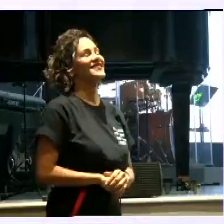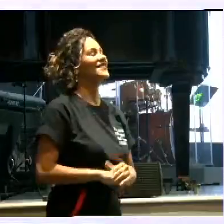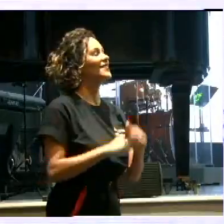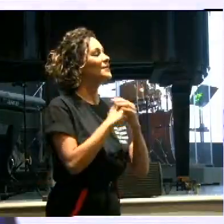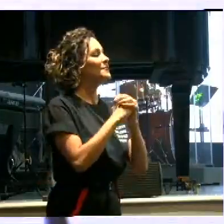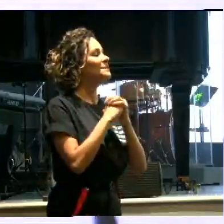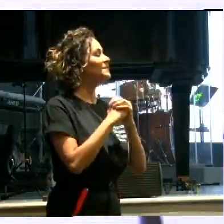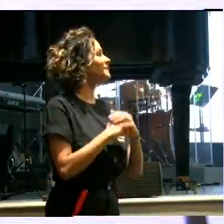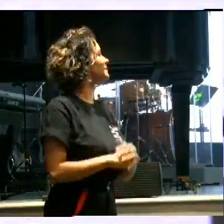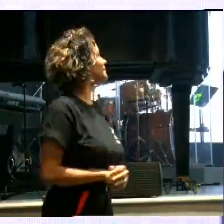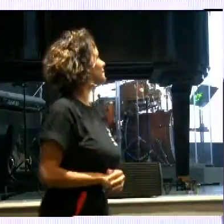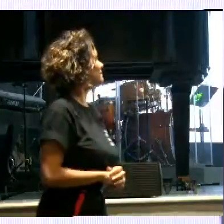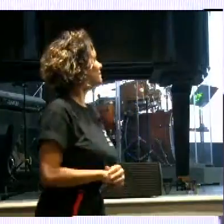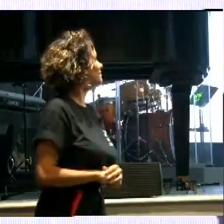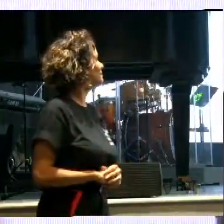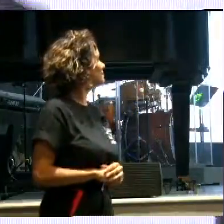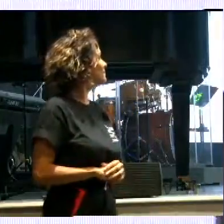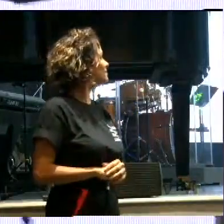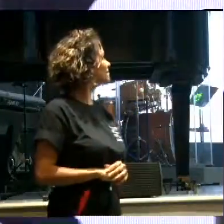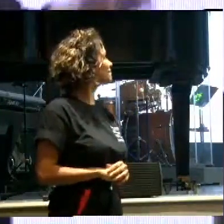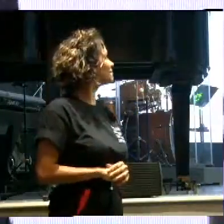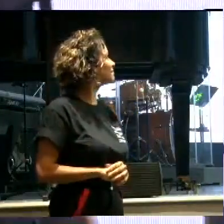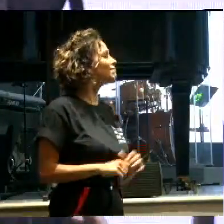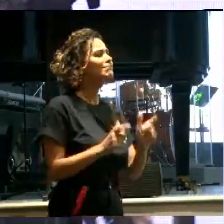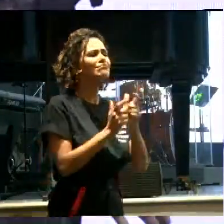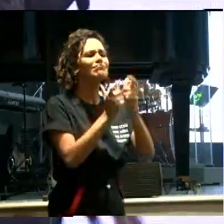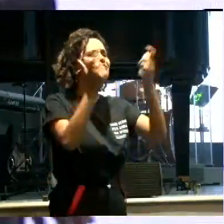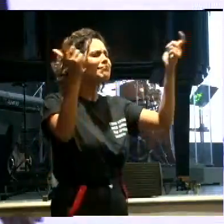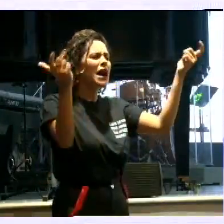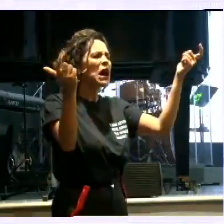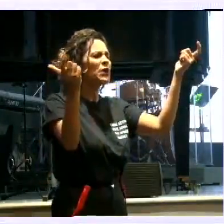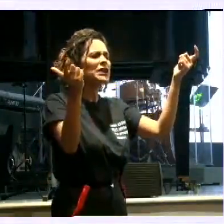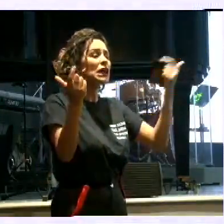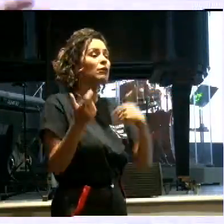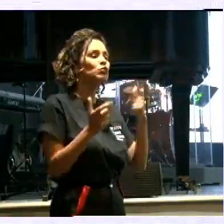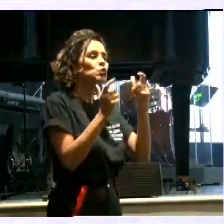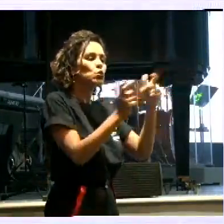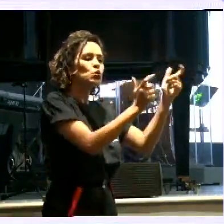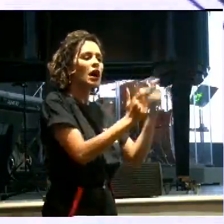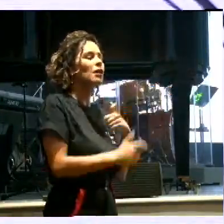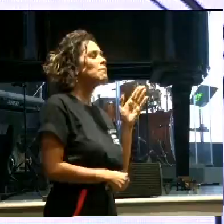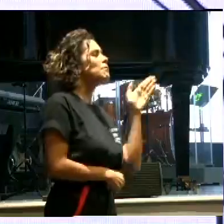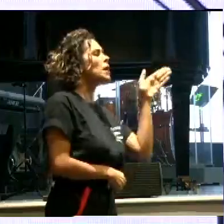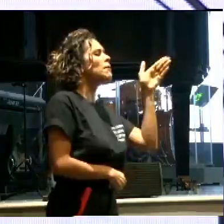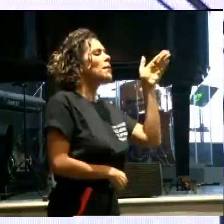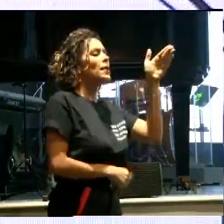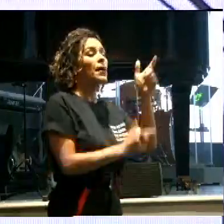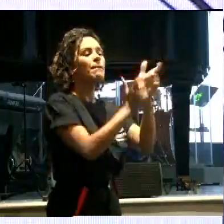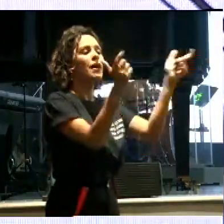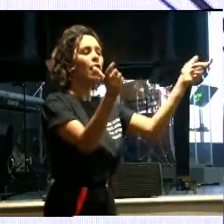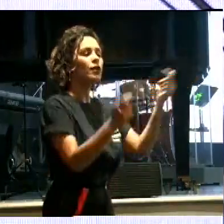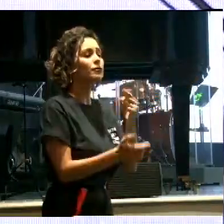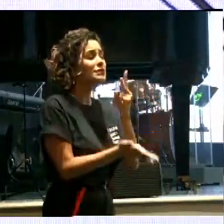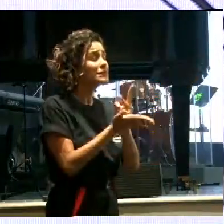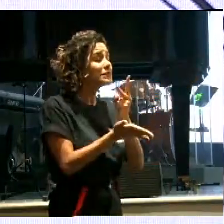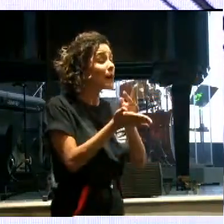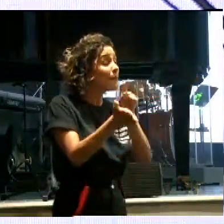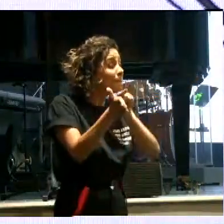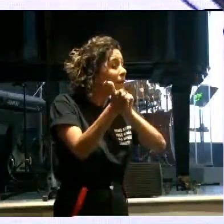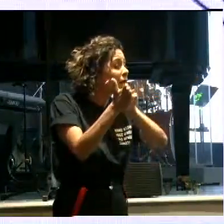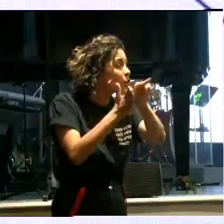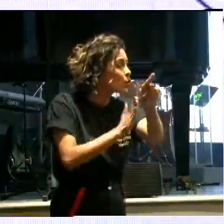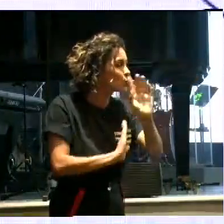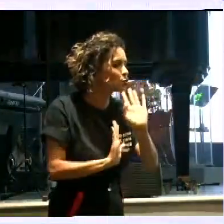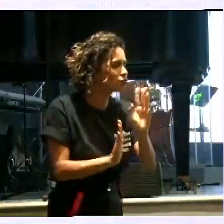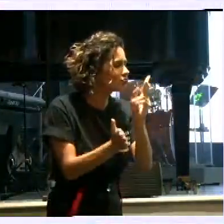Amém. Amém. Pois é. A maioria dos lugares, quando eu vou pela primeira vez, eu sempre faço aquela perguntinha básica, pesquisa de